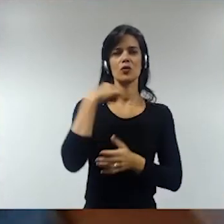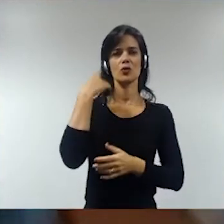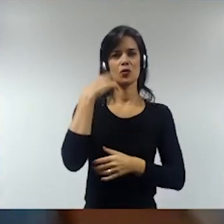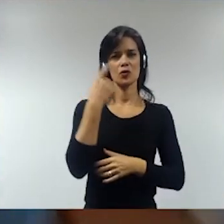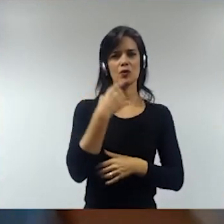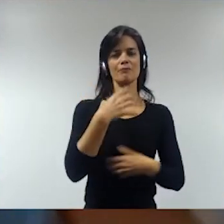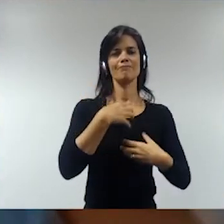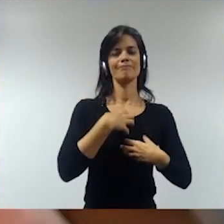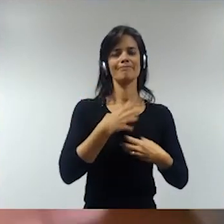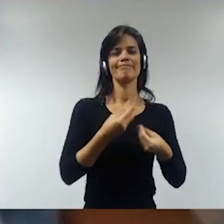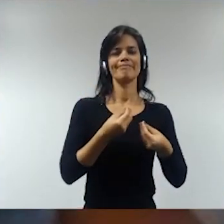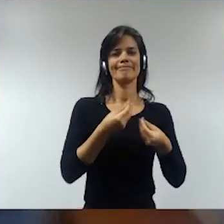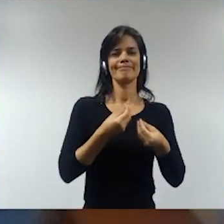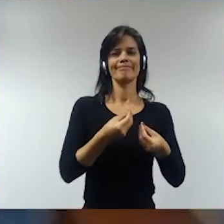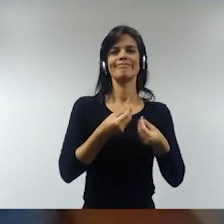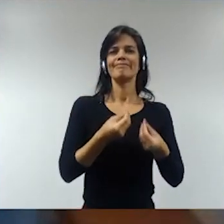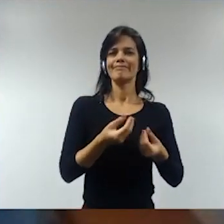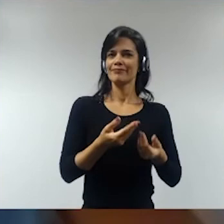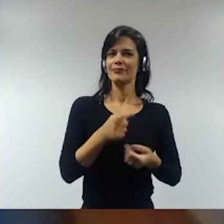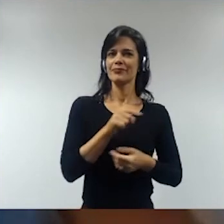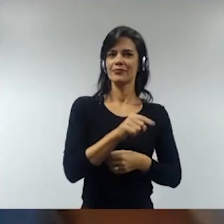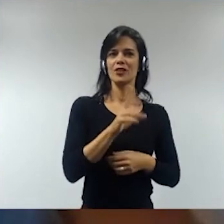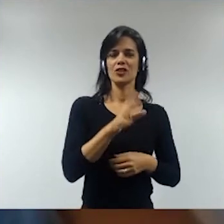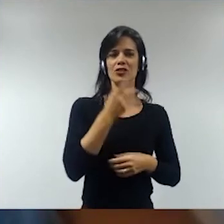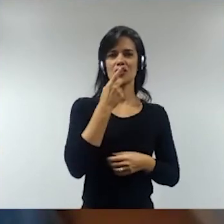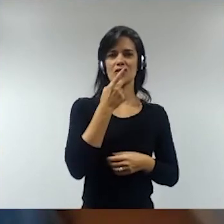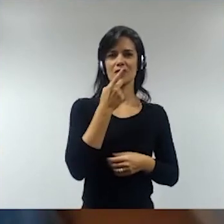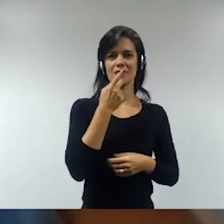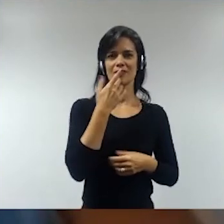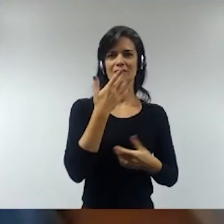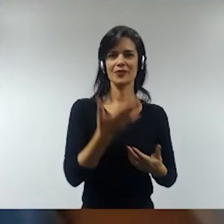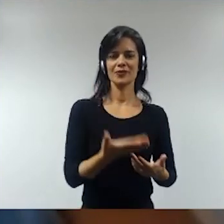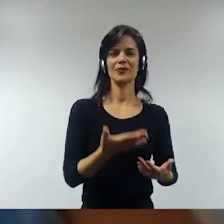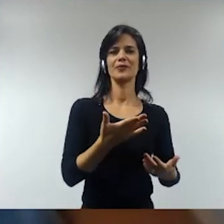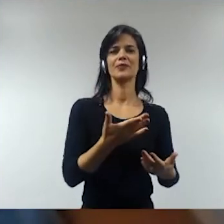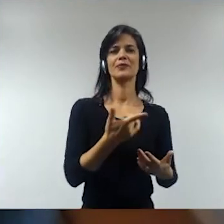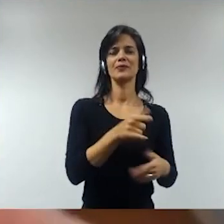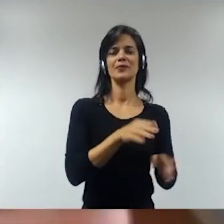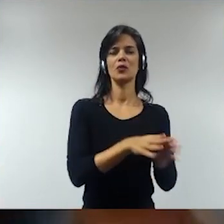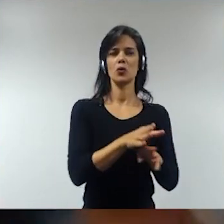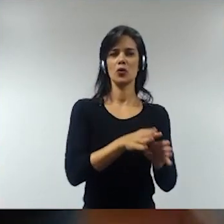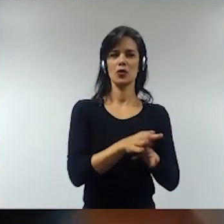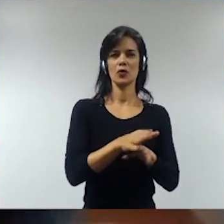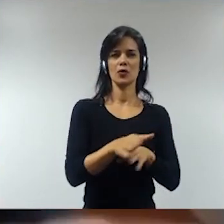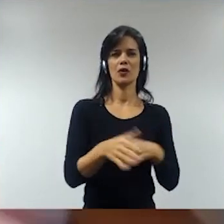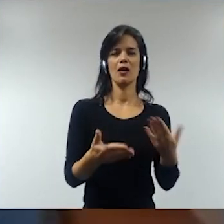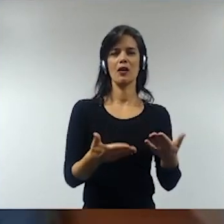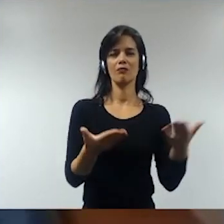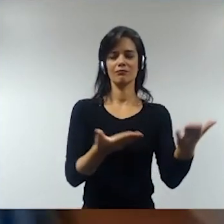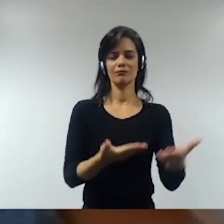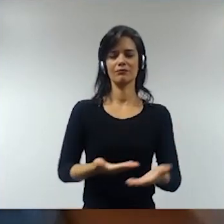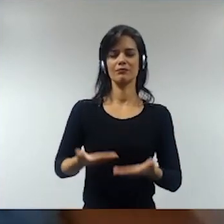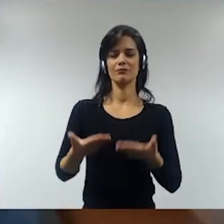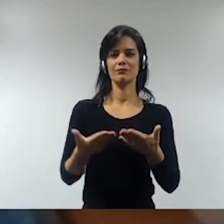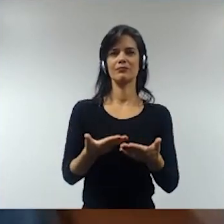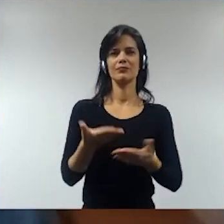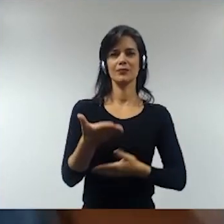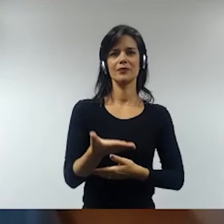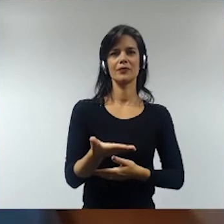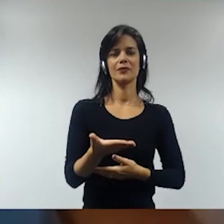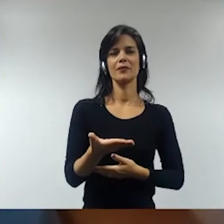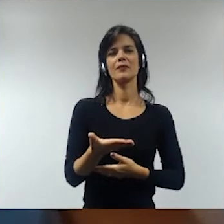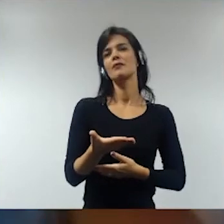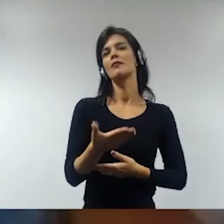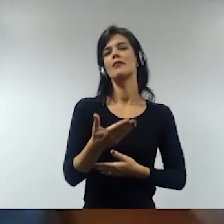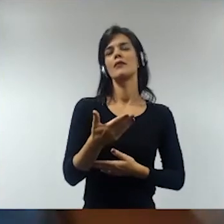com essa sensibilidade que você acabou de falar a respeito dessa recomendação. E passo desde logo a palavra aqui à